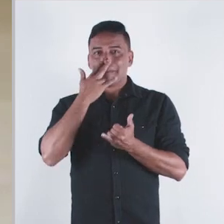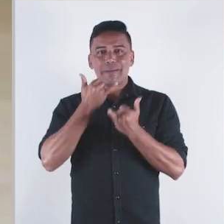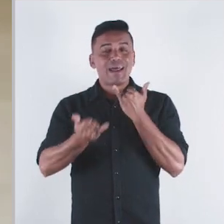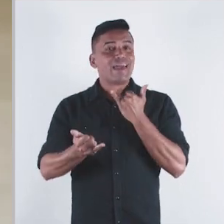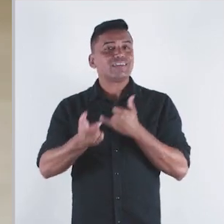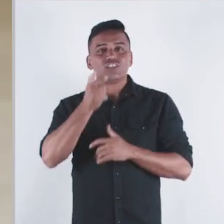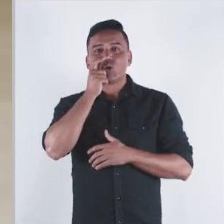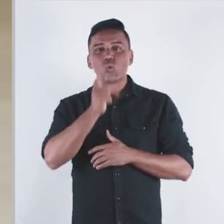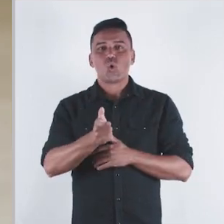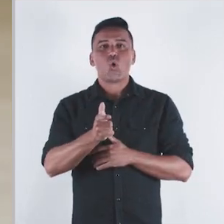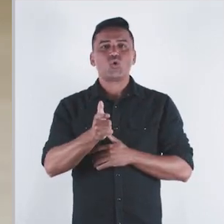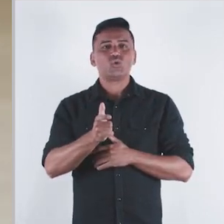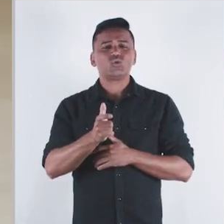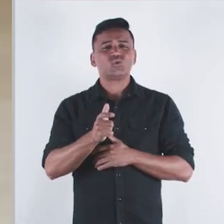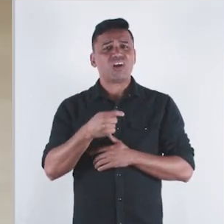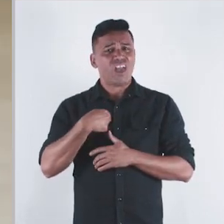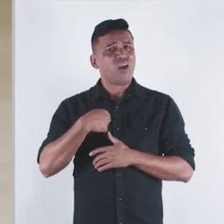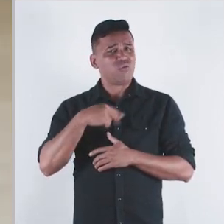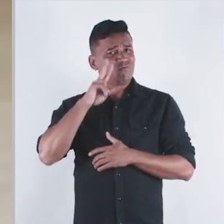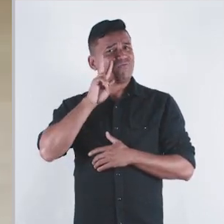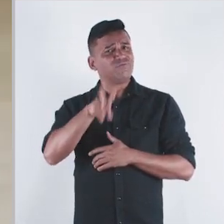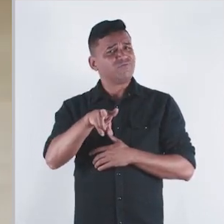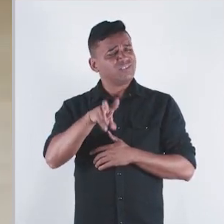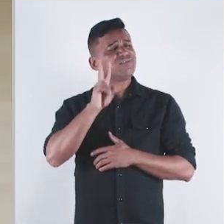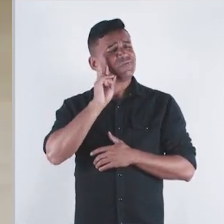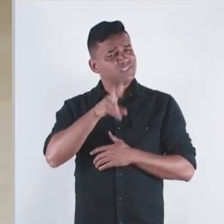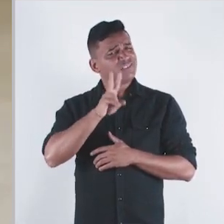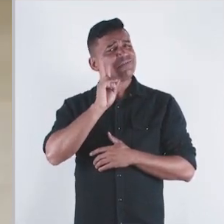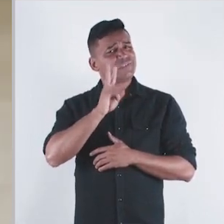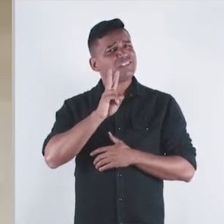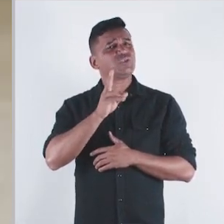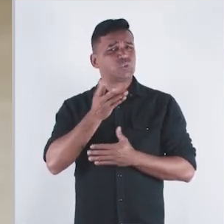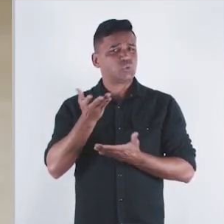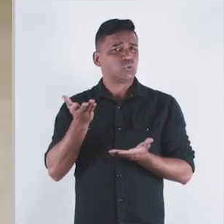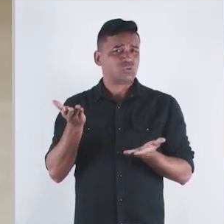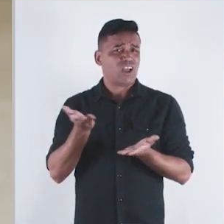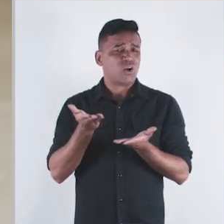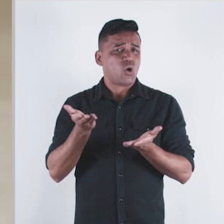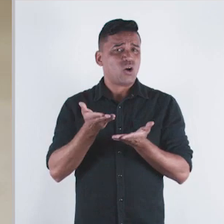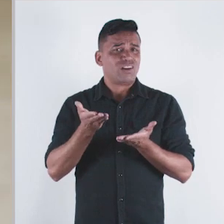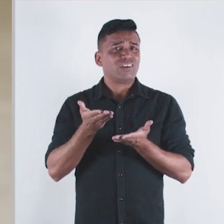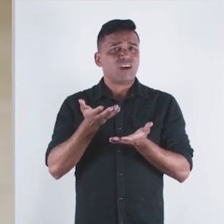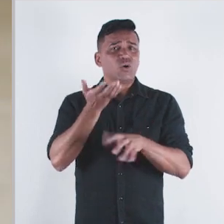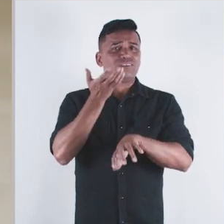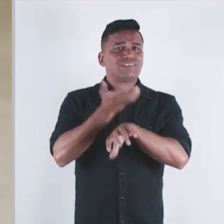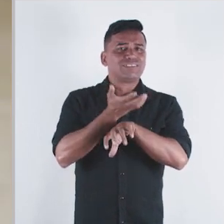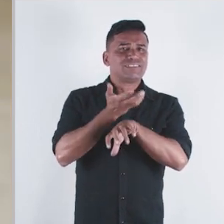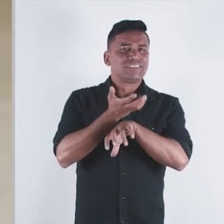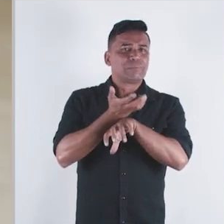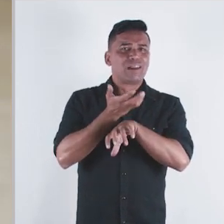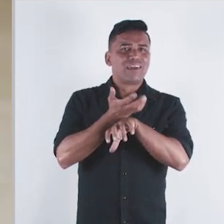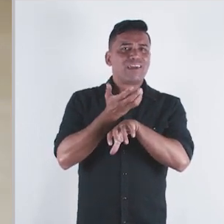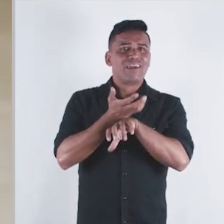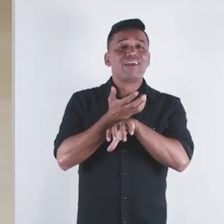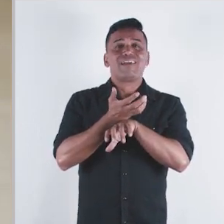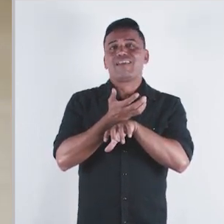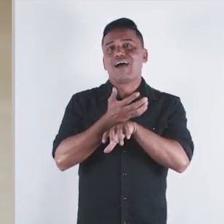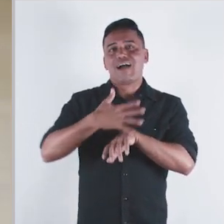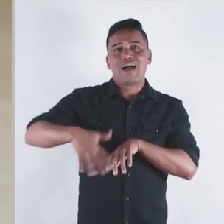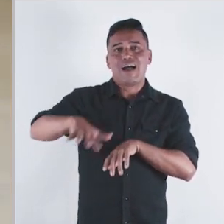curioso, é algo que eu tenho observado, sobretudo agora, recentemente, que eu ministrei uma disciplina sobre literatura digital,